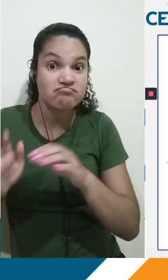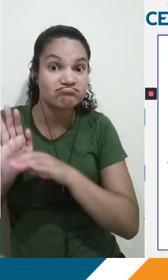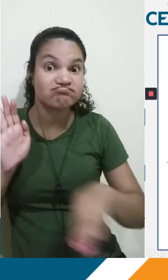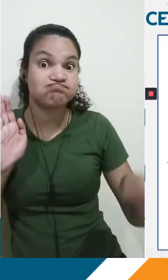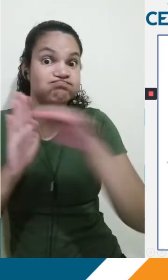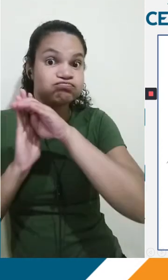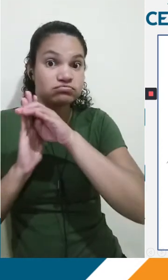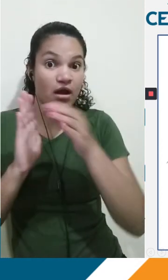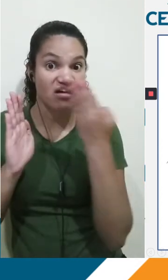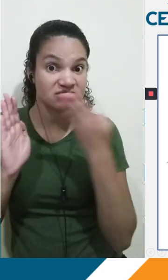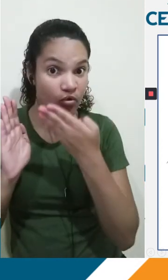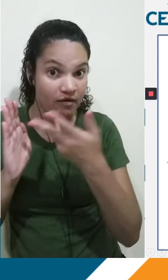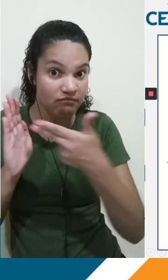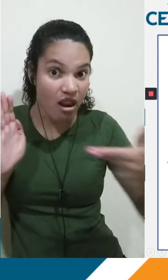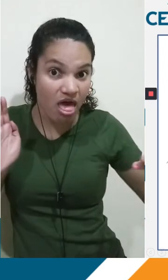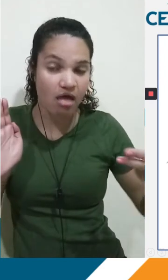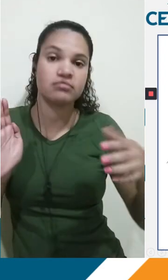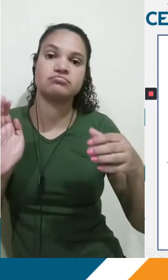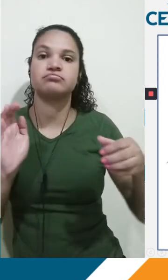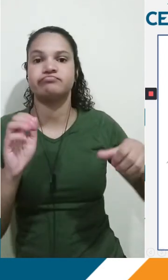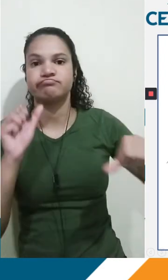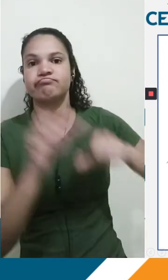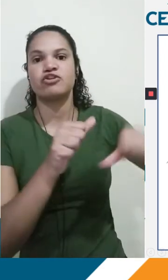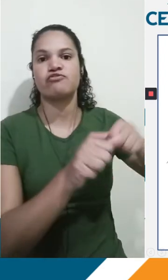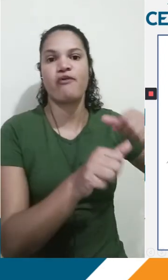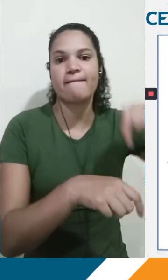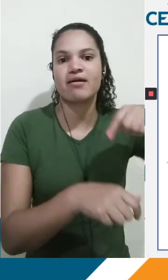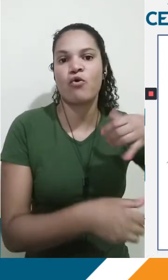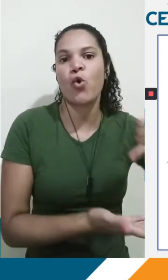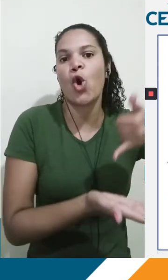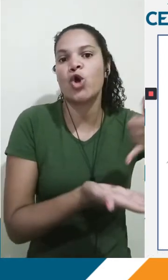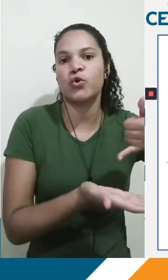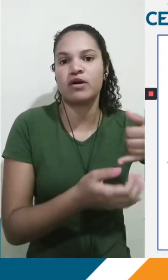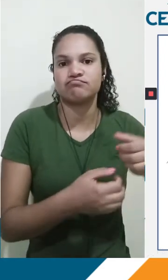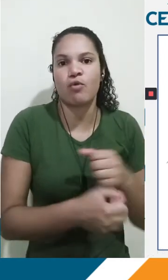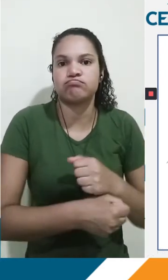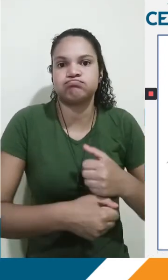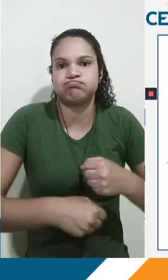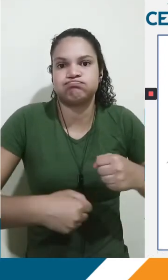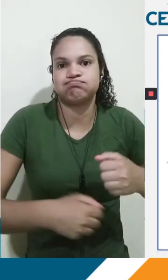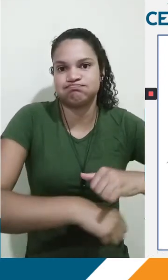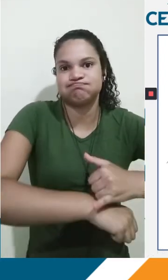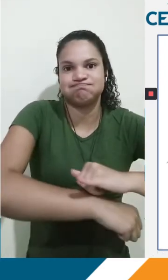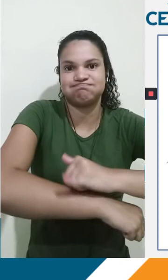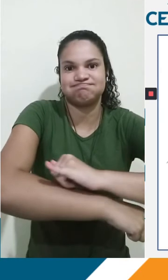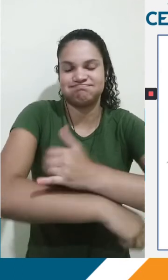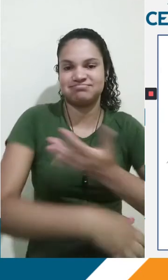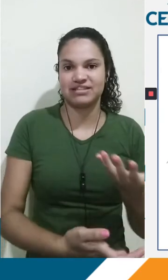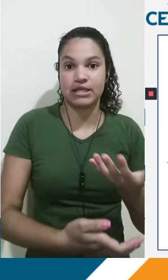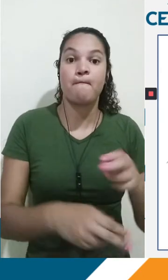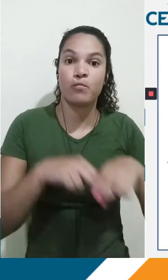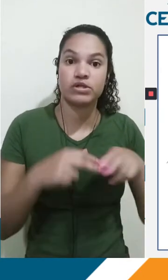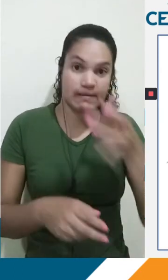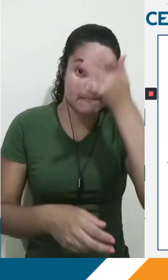transformado em gordura. Por isso que nós engordamos. E aí o processo de emagrecimento, quando alguém